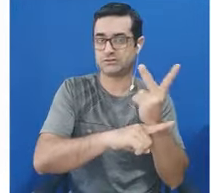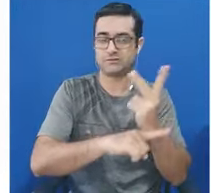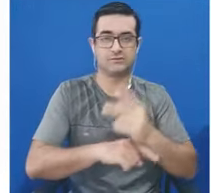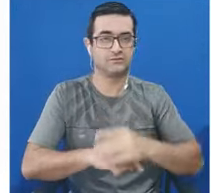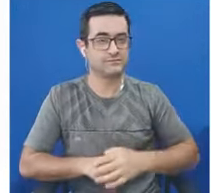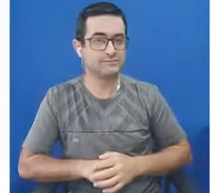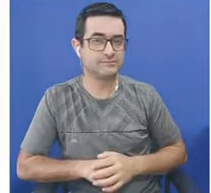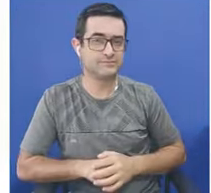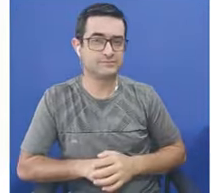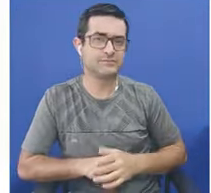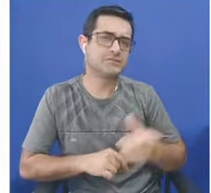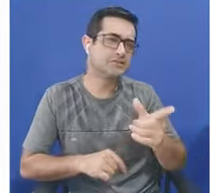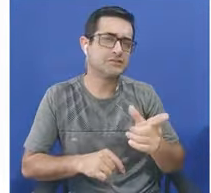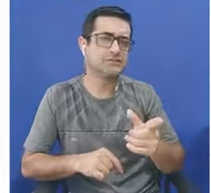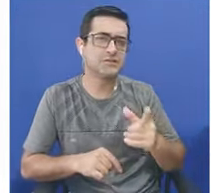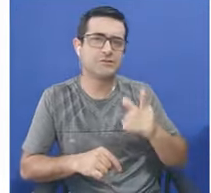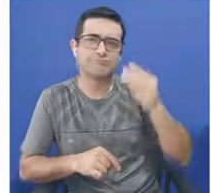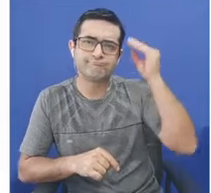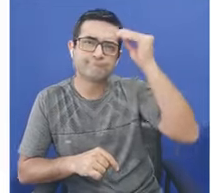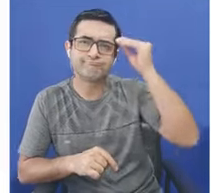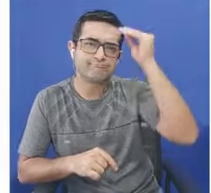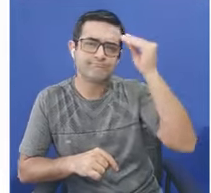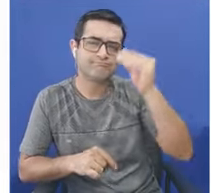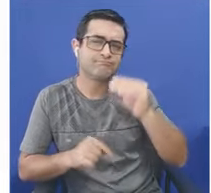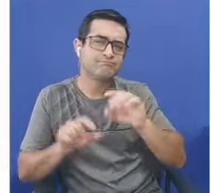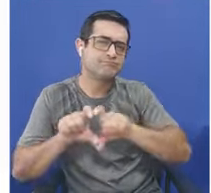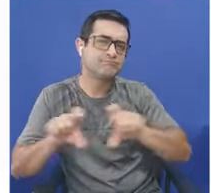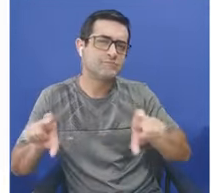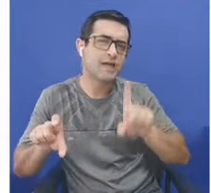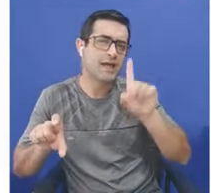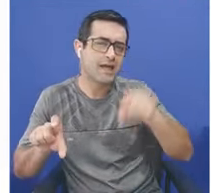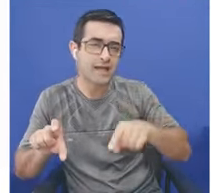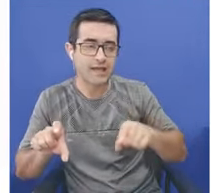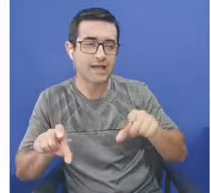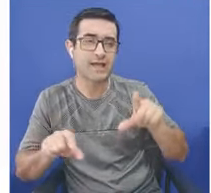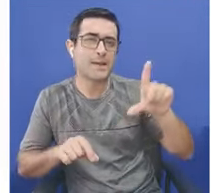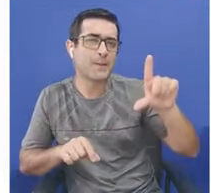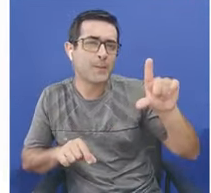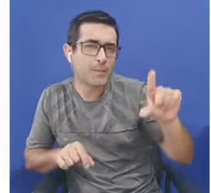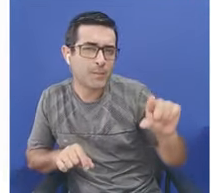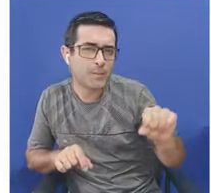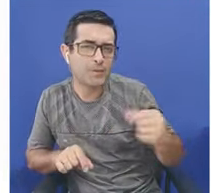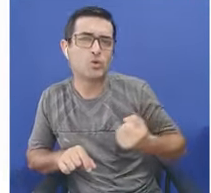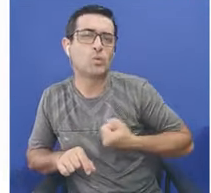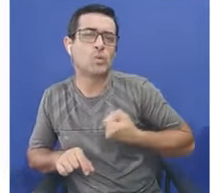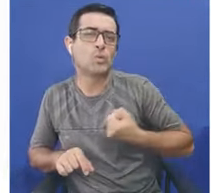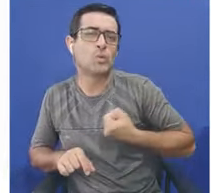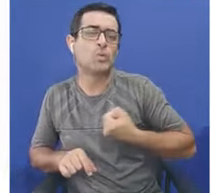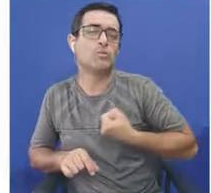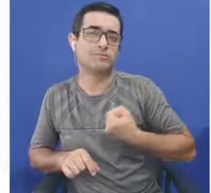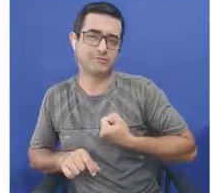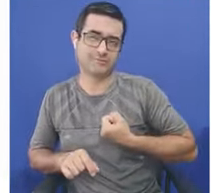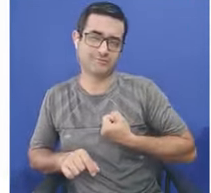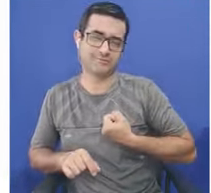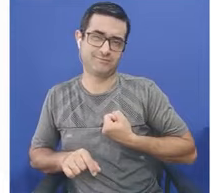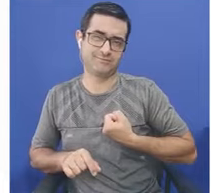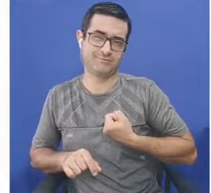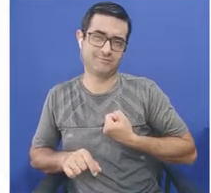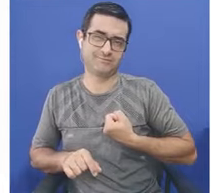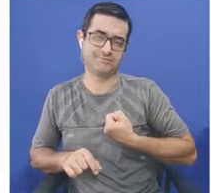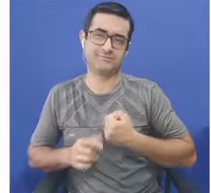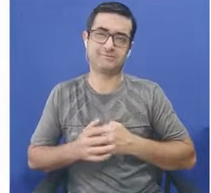hidrogênio. Qual seria a fórmula empírica dela? Seria a menor proporção de números inteiros